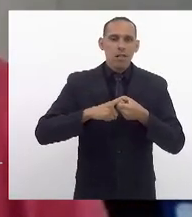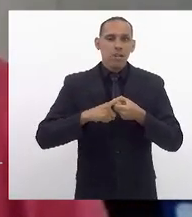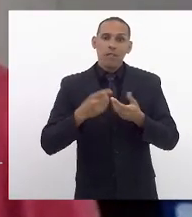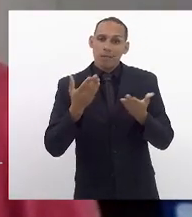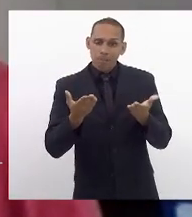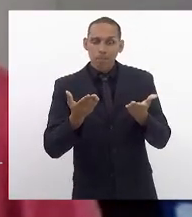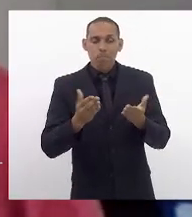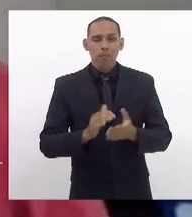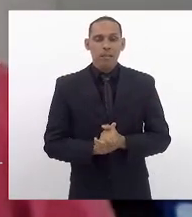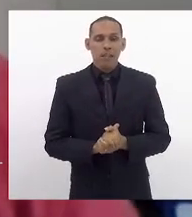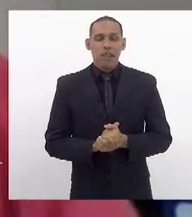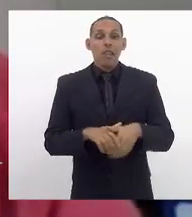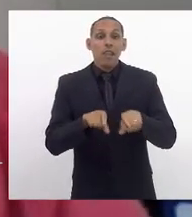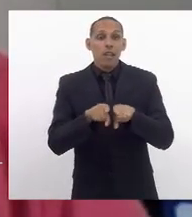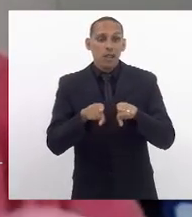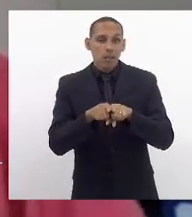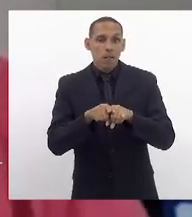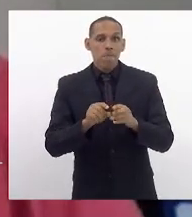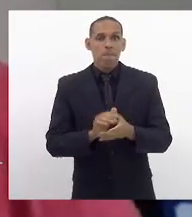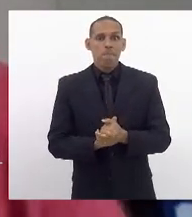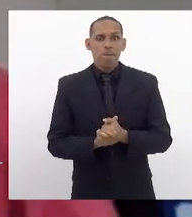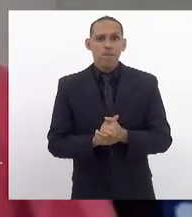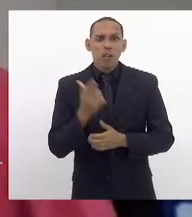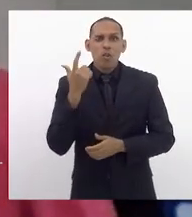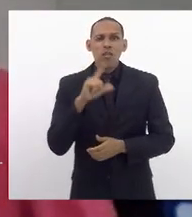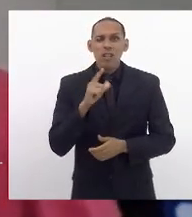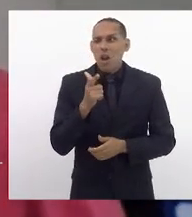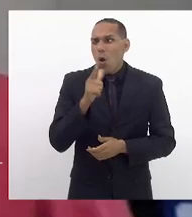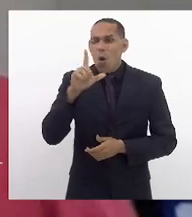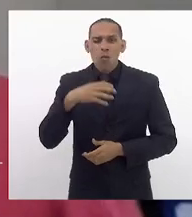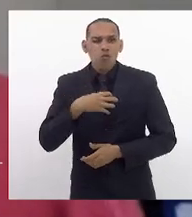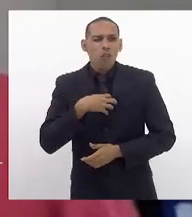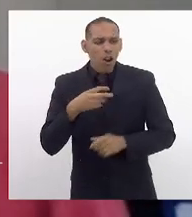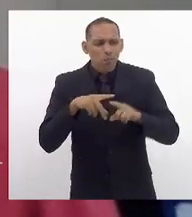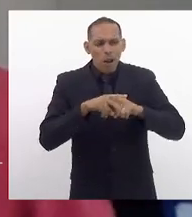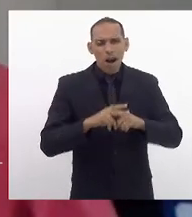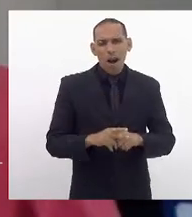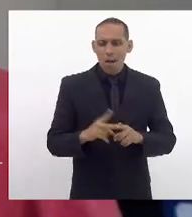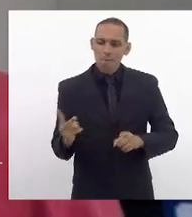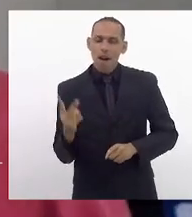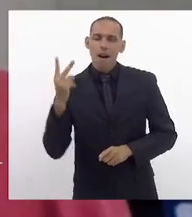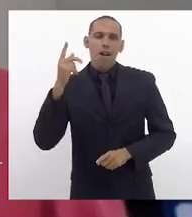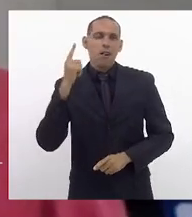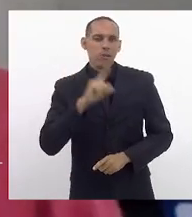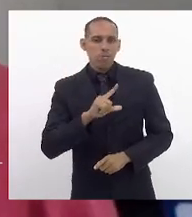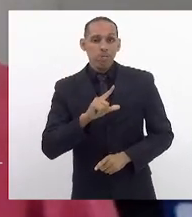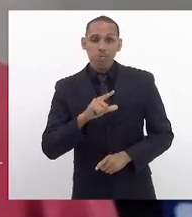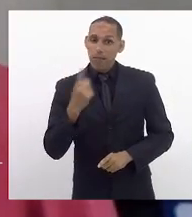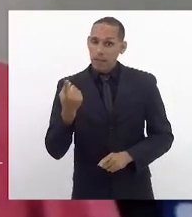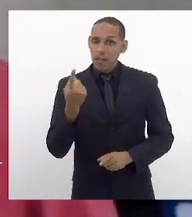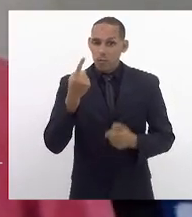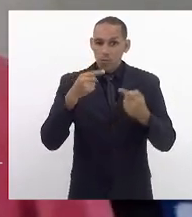Excelência, também buscar outros mecanismos de valorização. E esse foi um dos pontos apontados